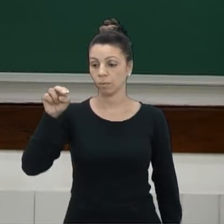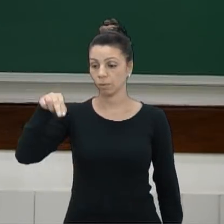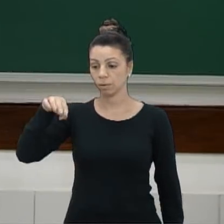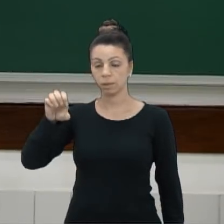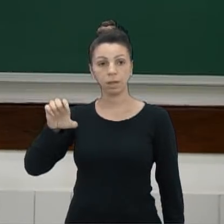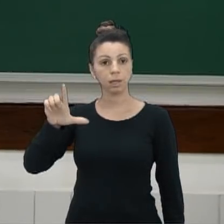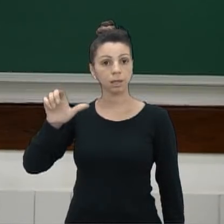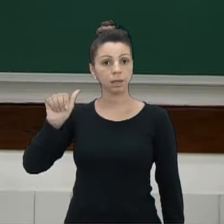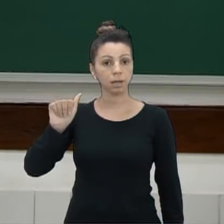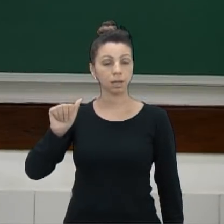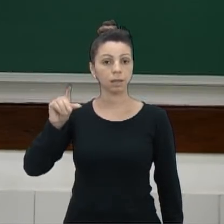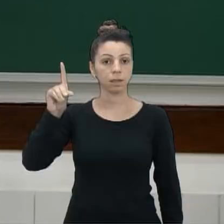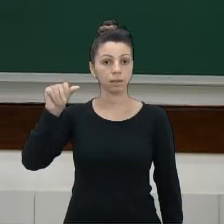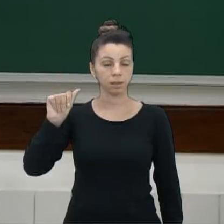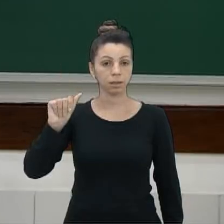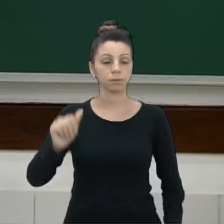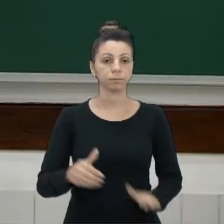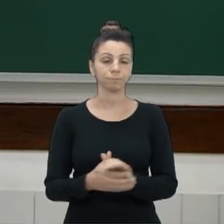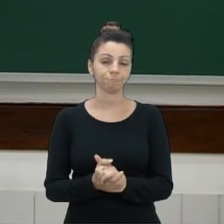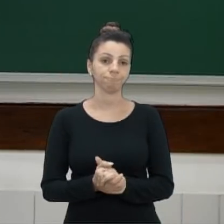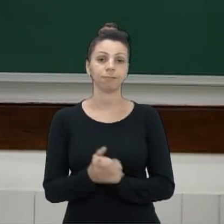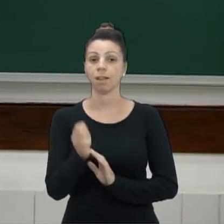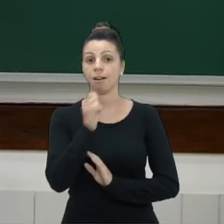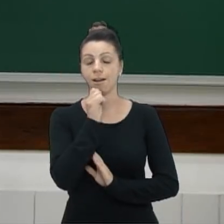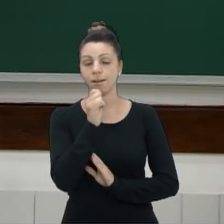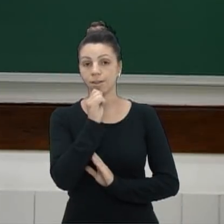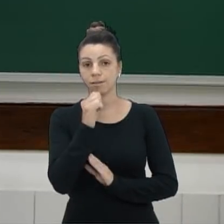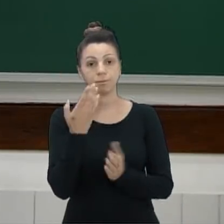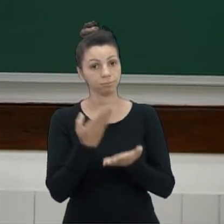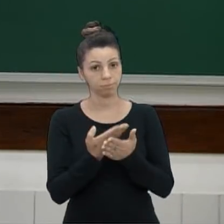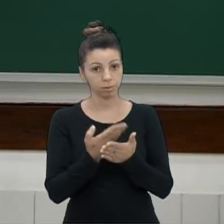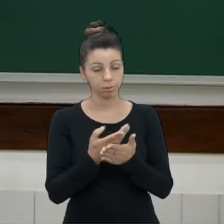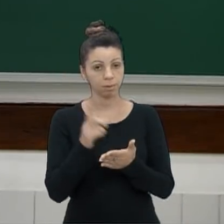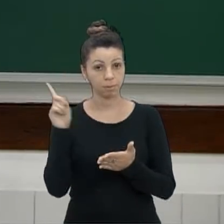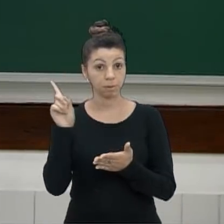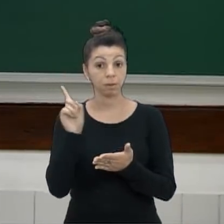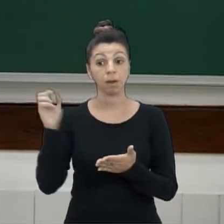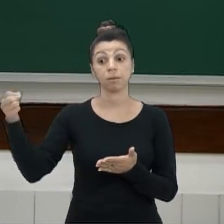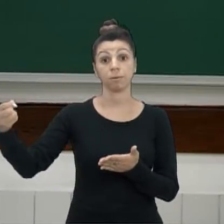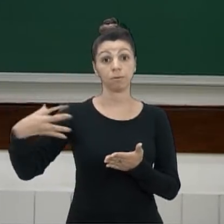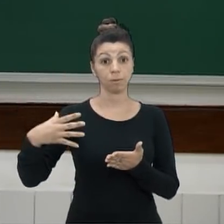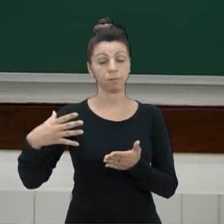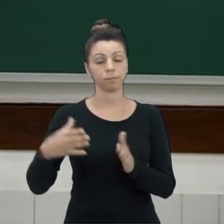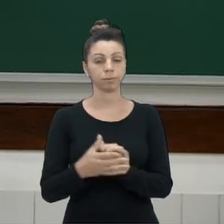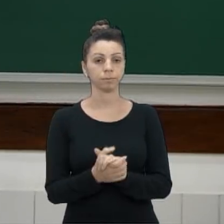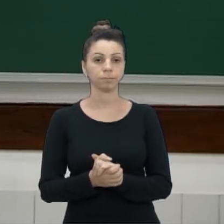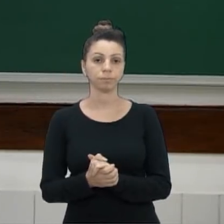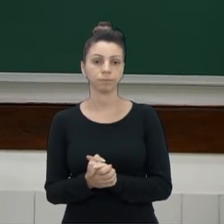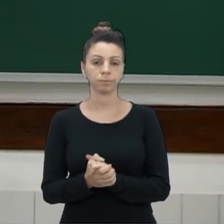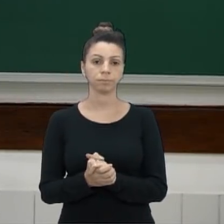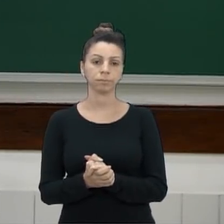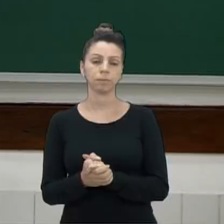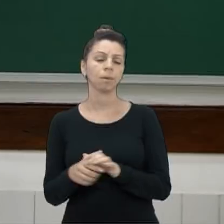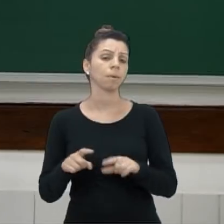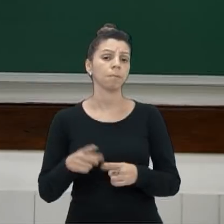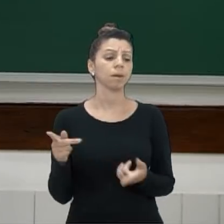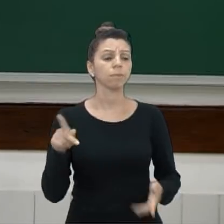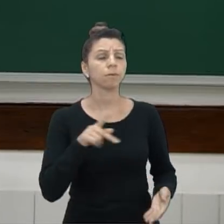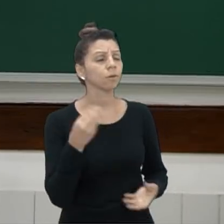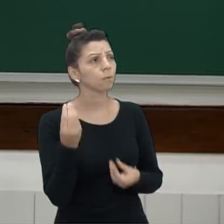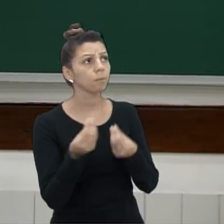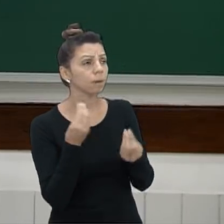tinha trabalhado ainda essa unidade de medida. Ela é uma das novas unidades de medida. Mas, professor, como que eu